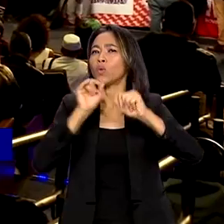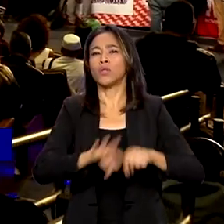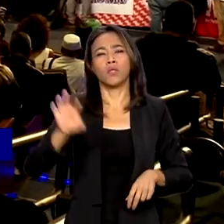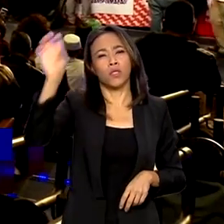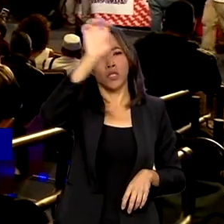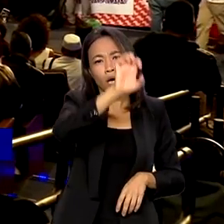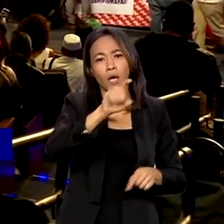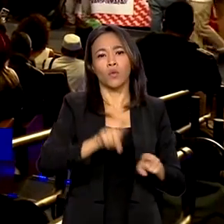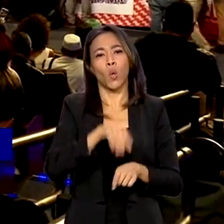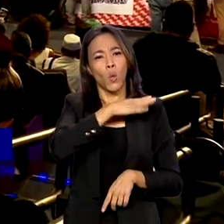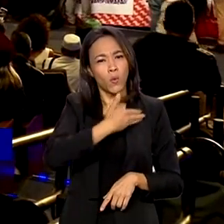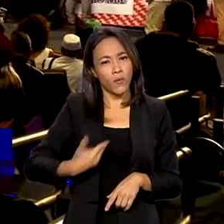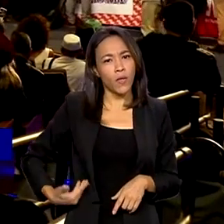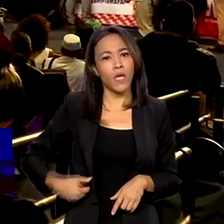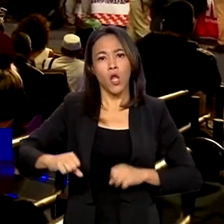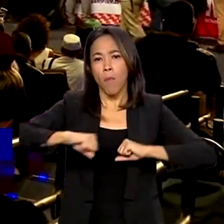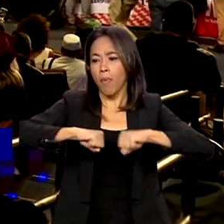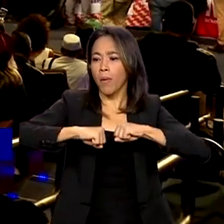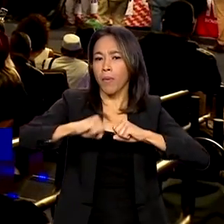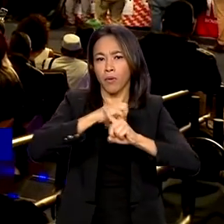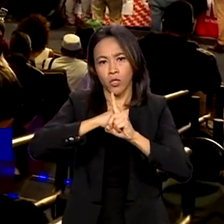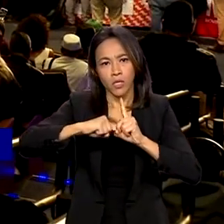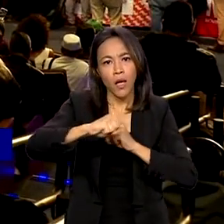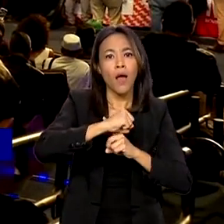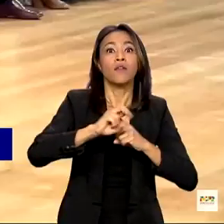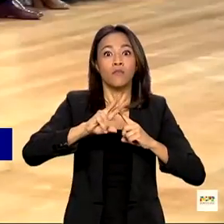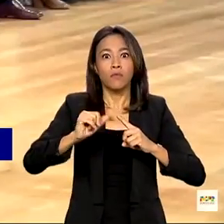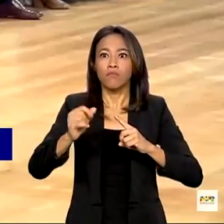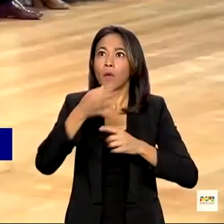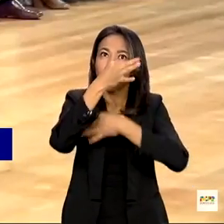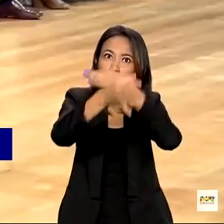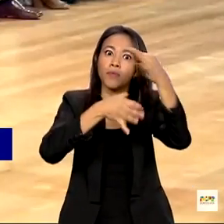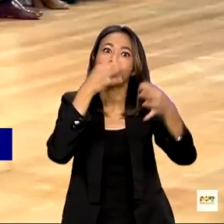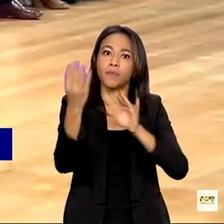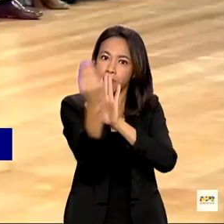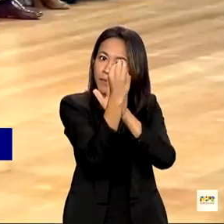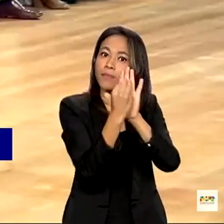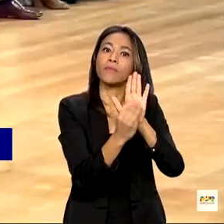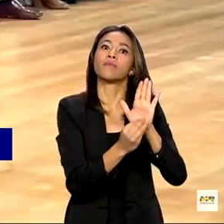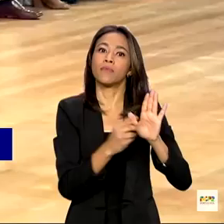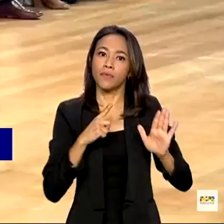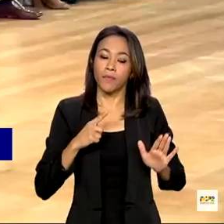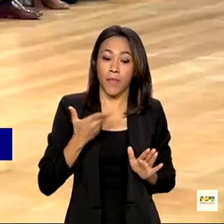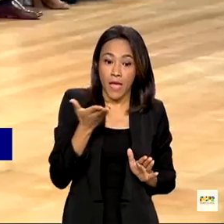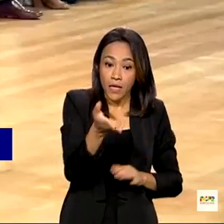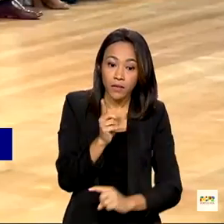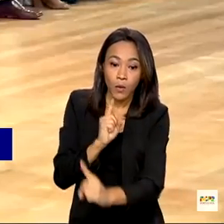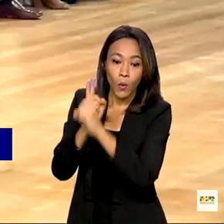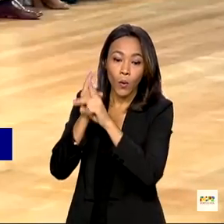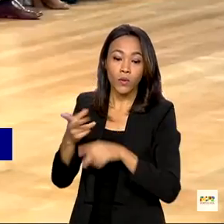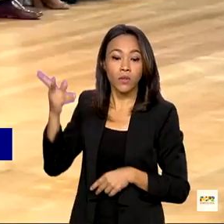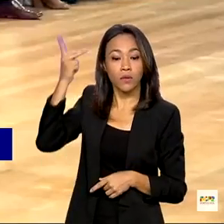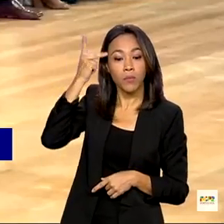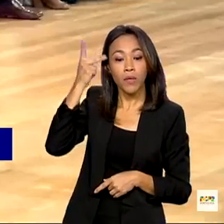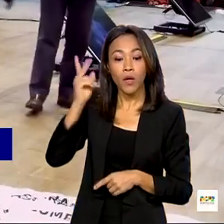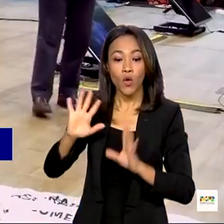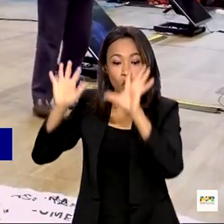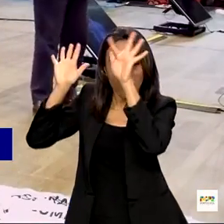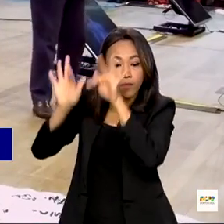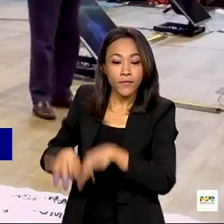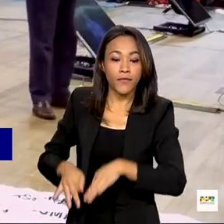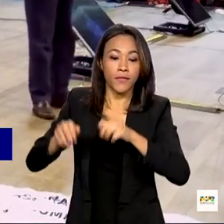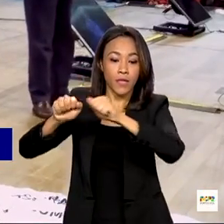e movimentos sociais, apresentaram contribuições. O evento em São Paulo marcou o encerramento